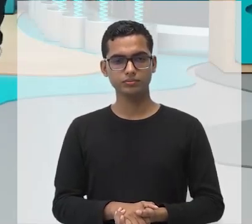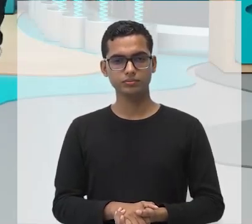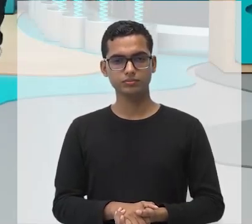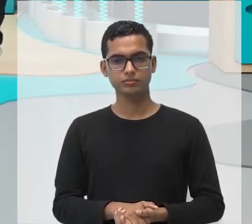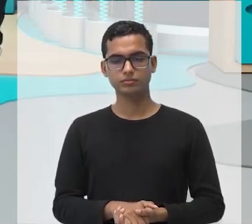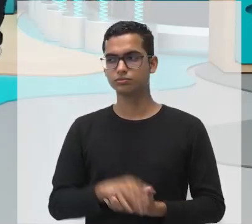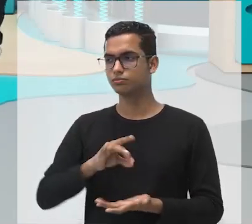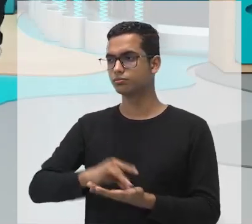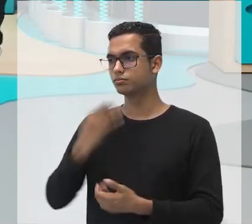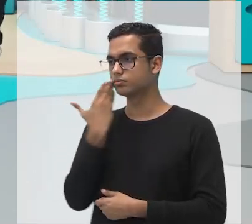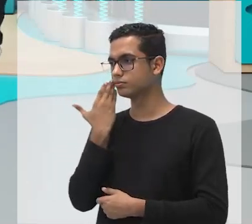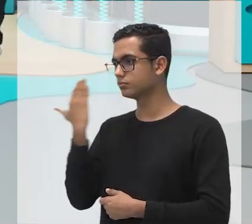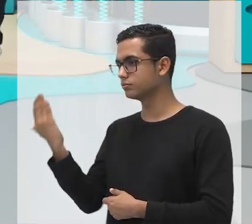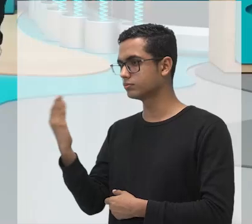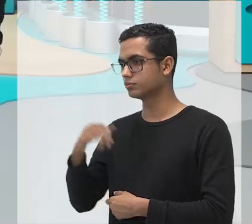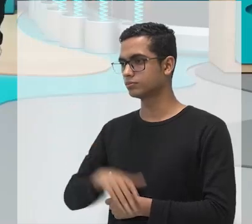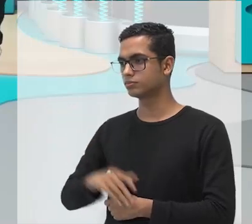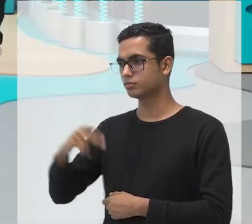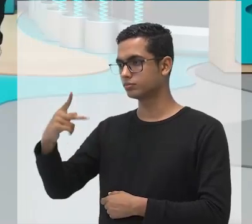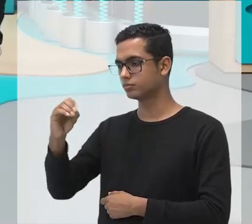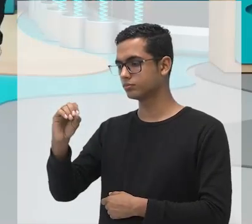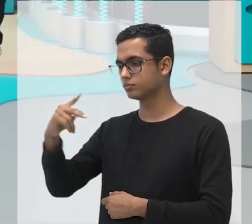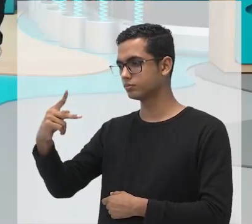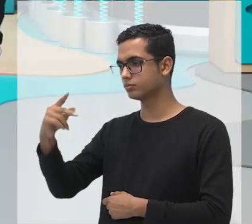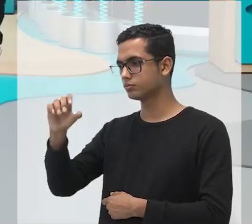it. Observem.